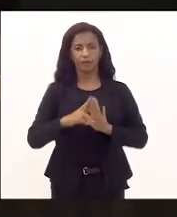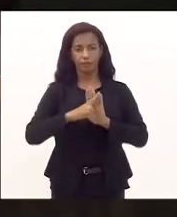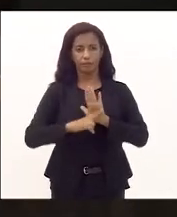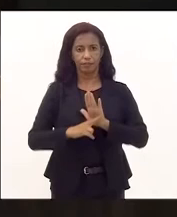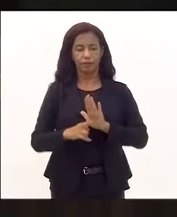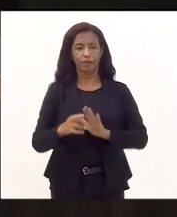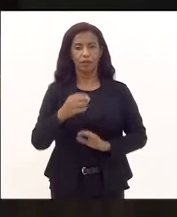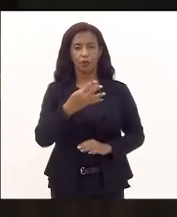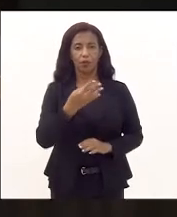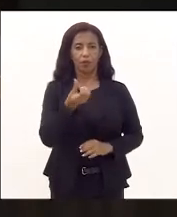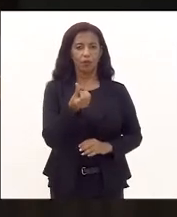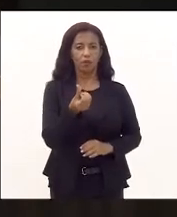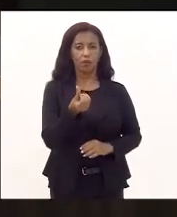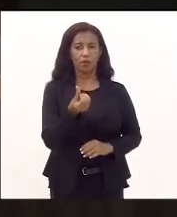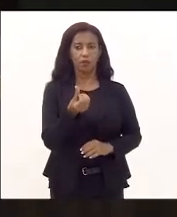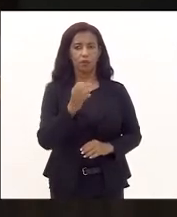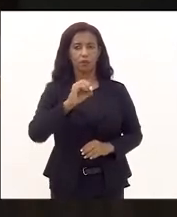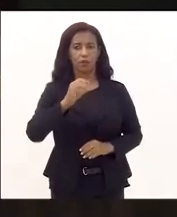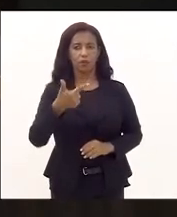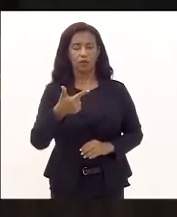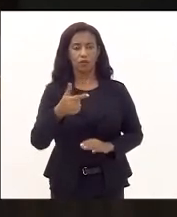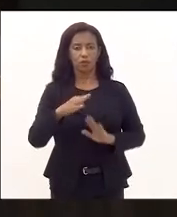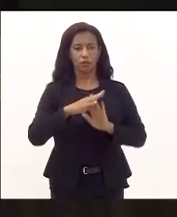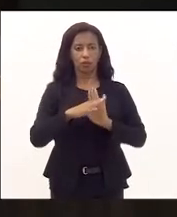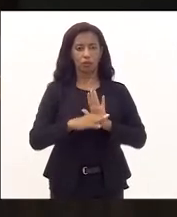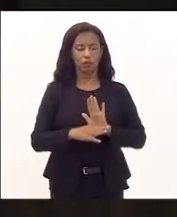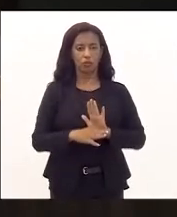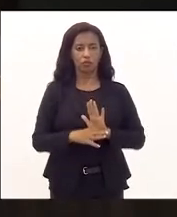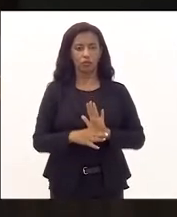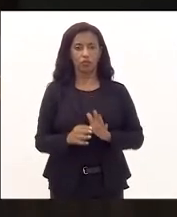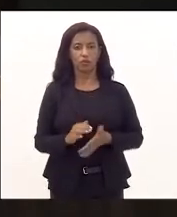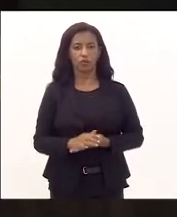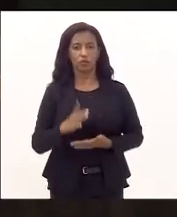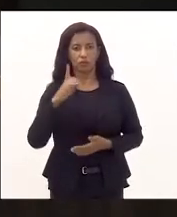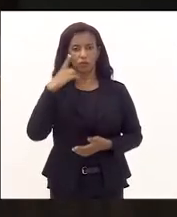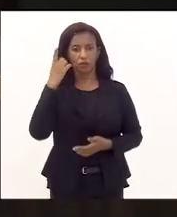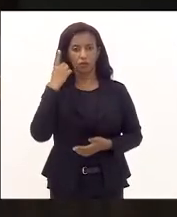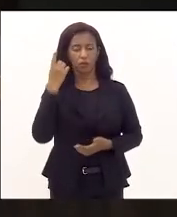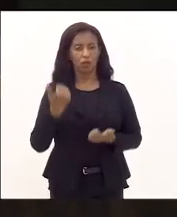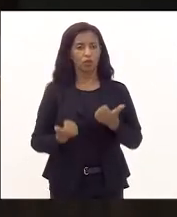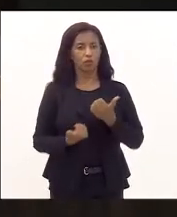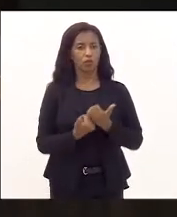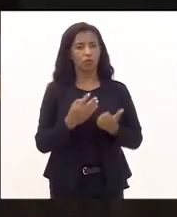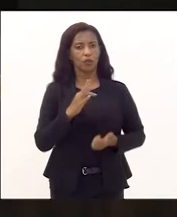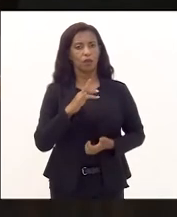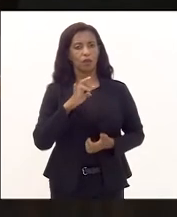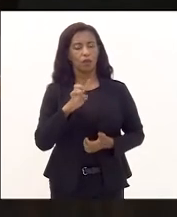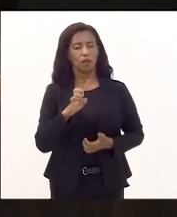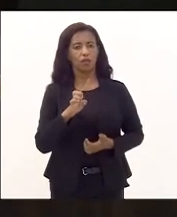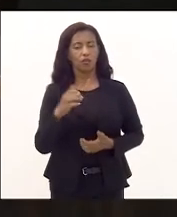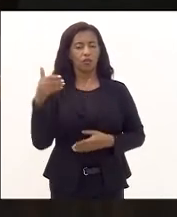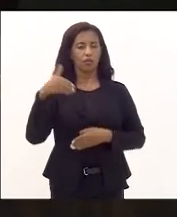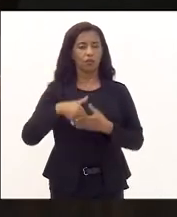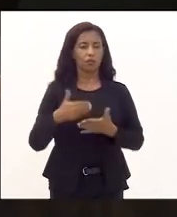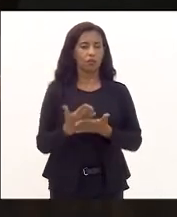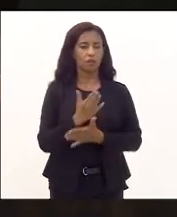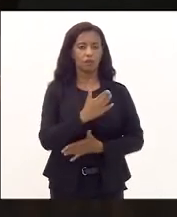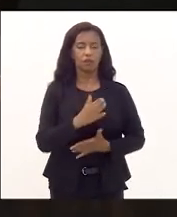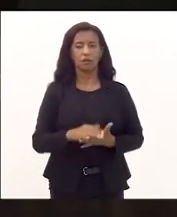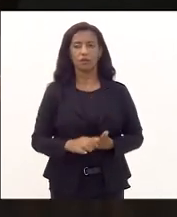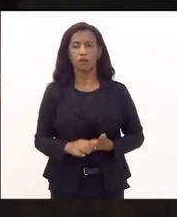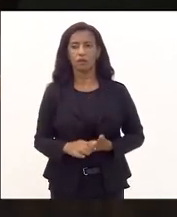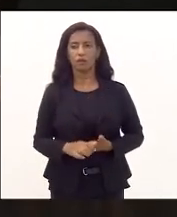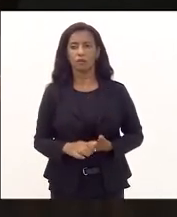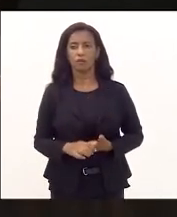projeto de lei 4602, ordem do dia, deputado subtenente Bernardo, em votação, aprovado.